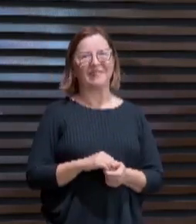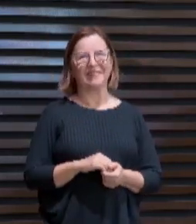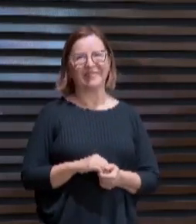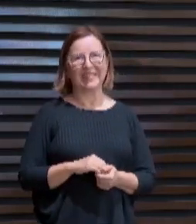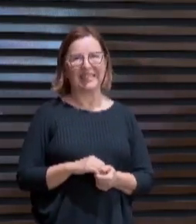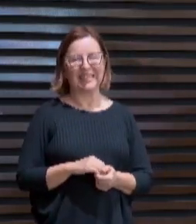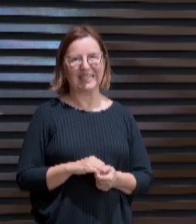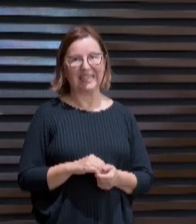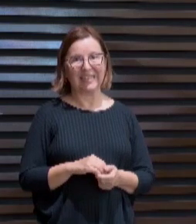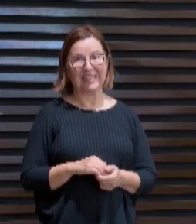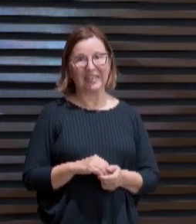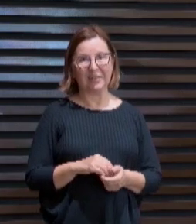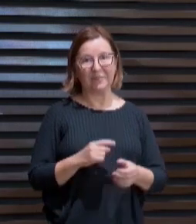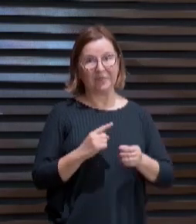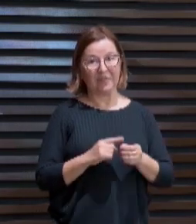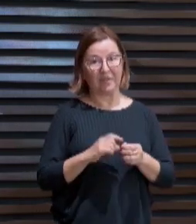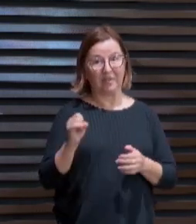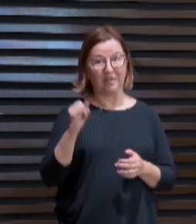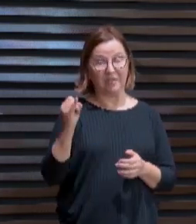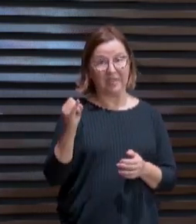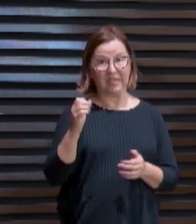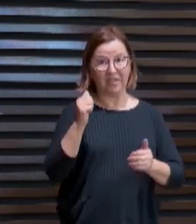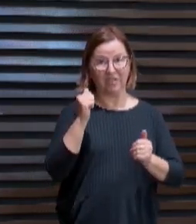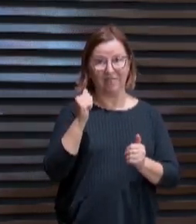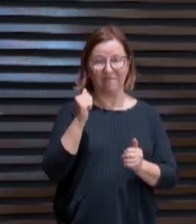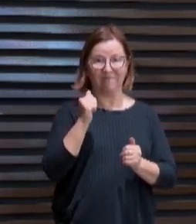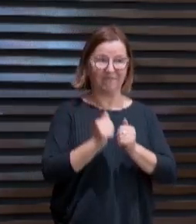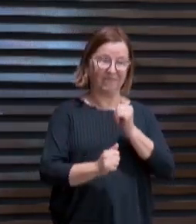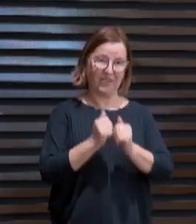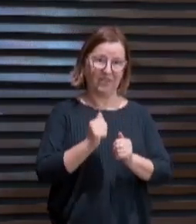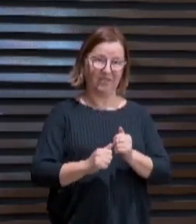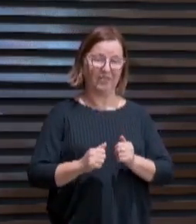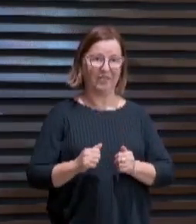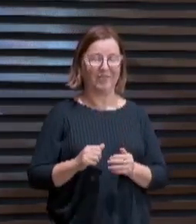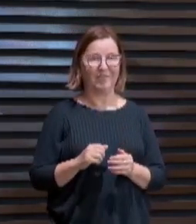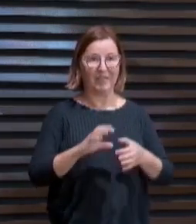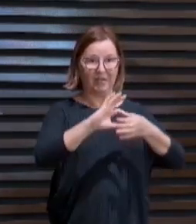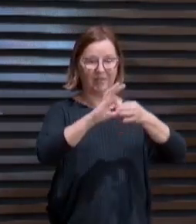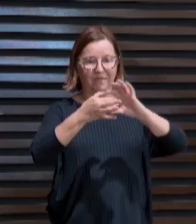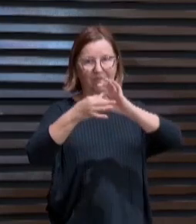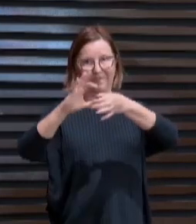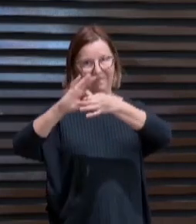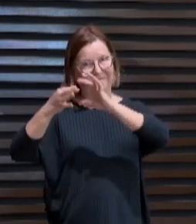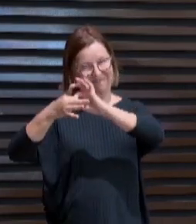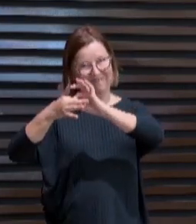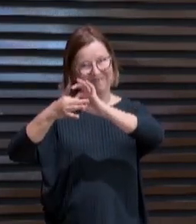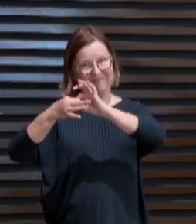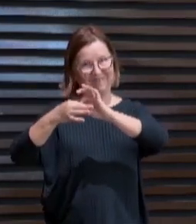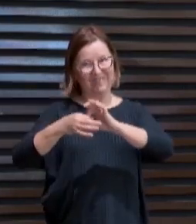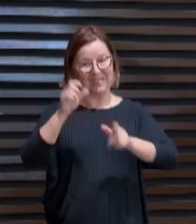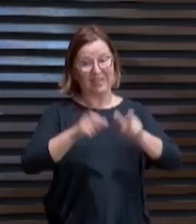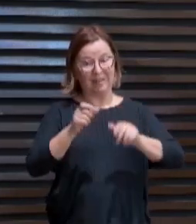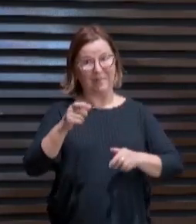A cidade era um centro de Jogos Olímpicos, e aos vencedores era dada aquela coroa de louros,